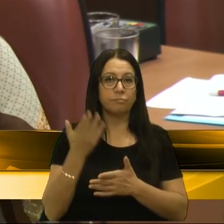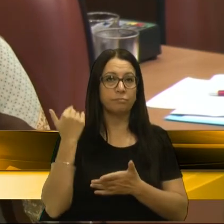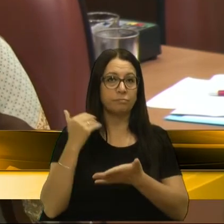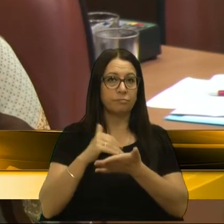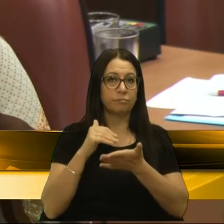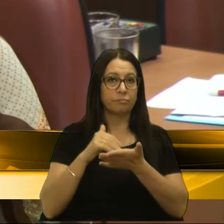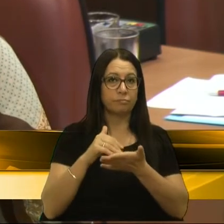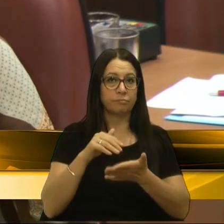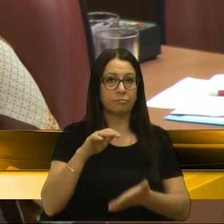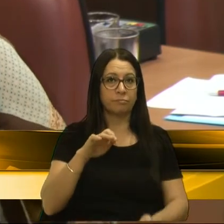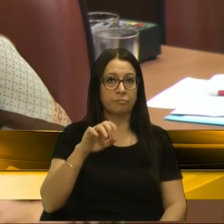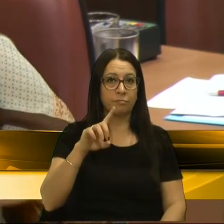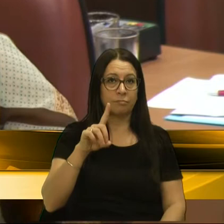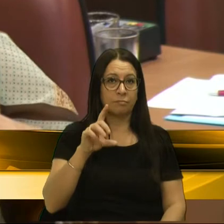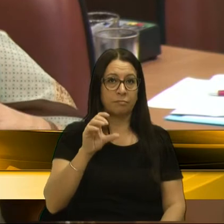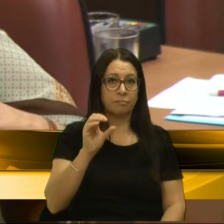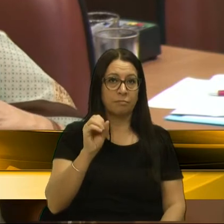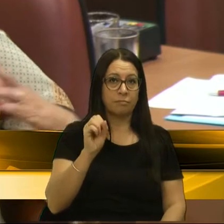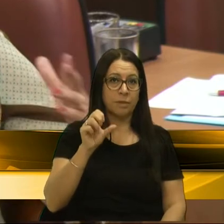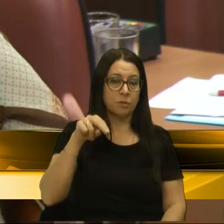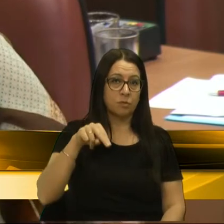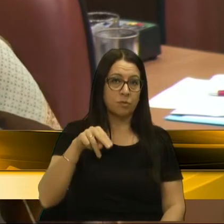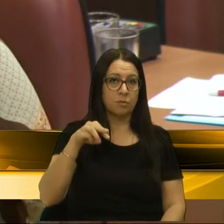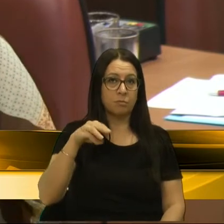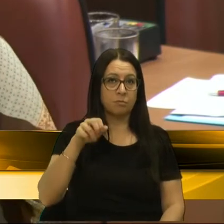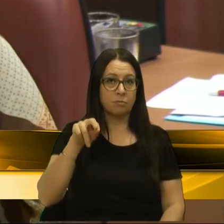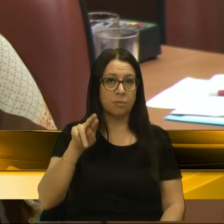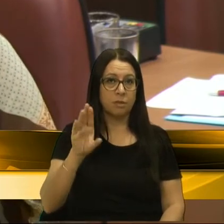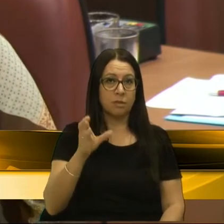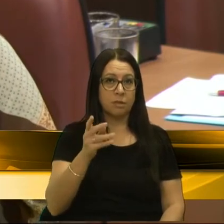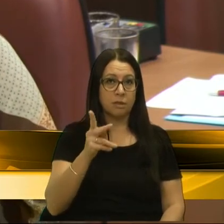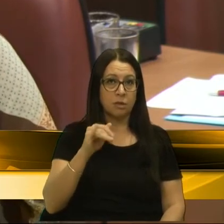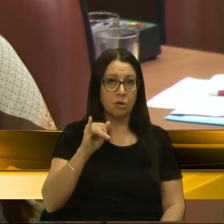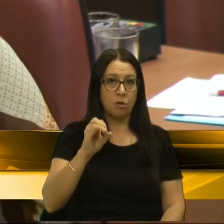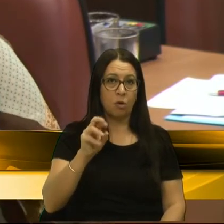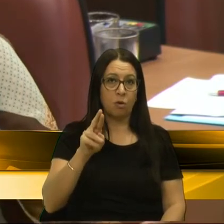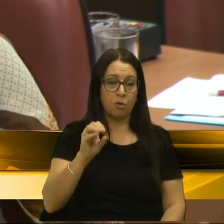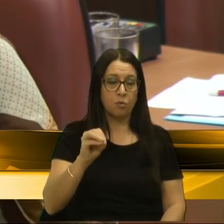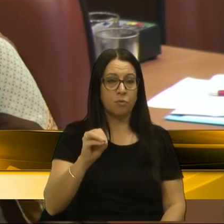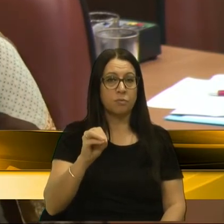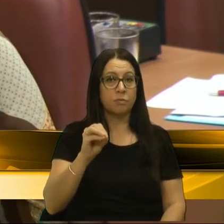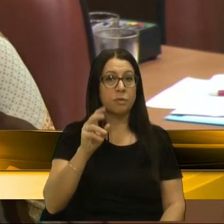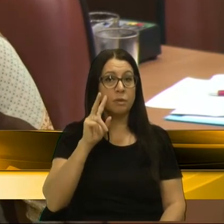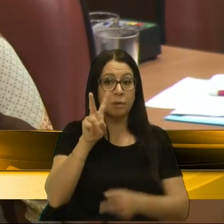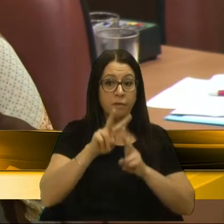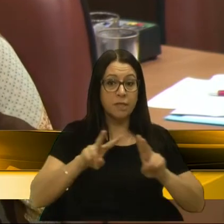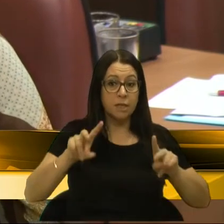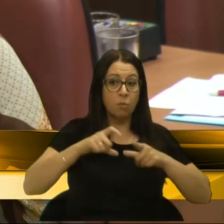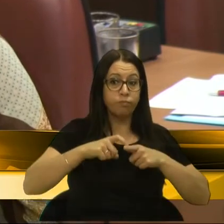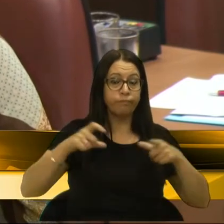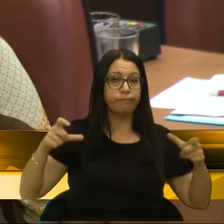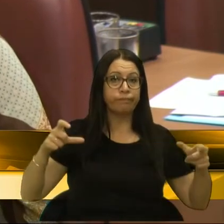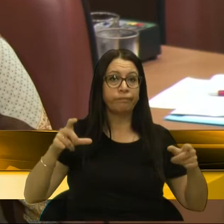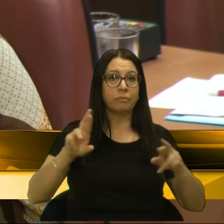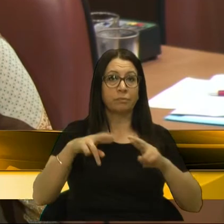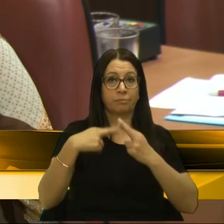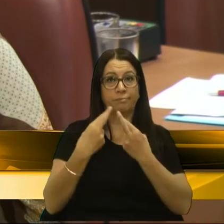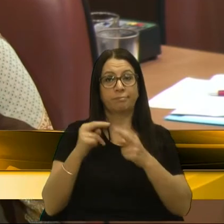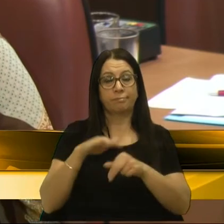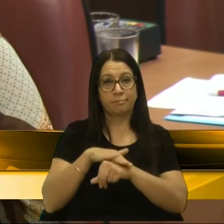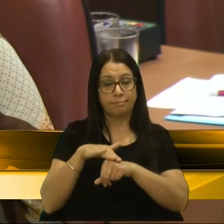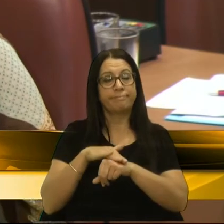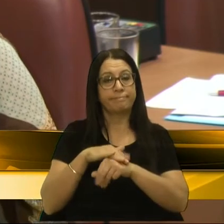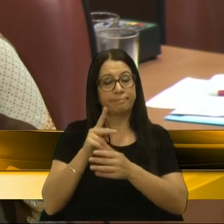né, o Edson Marchiori. Então, a visão assim, é bem ampla, né, que falamos na reunião, para a gente, de